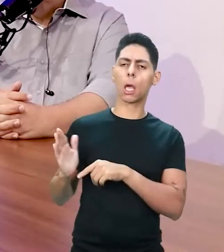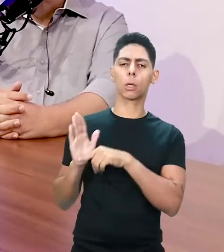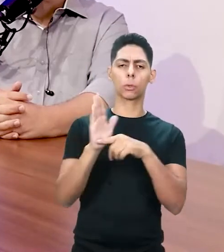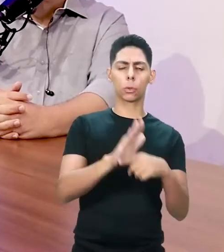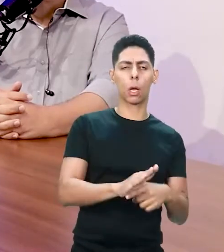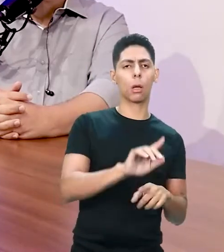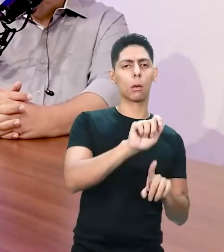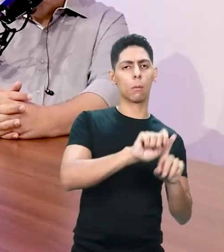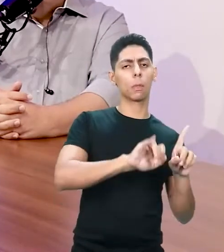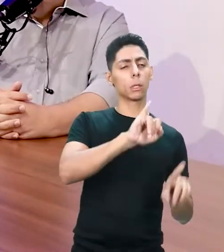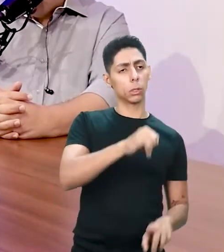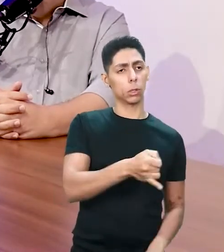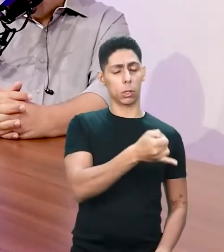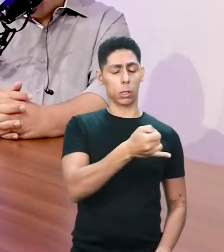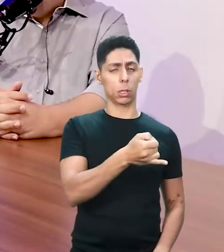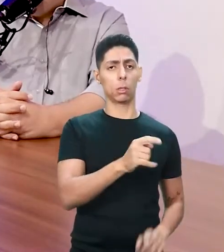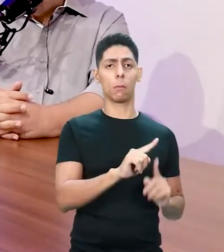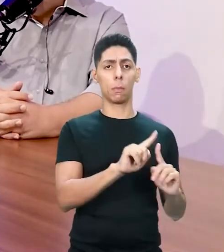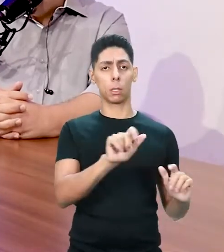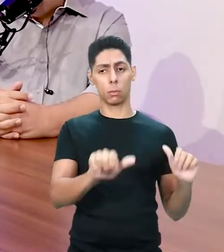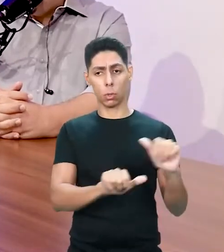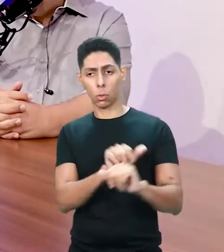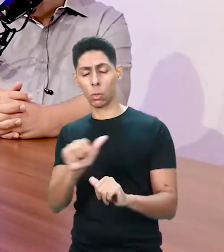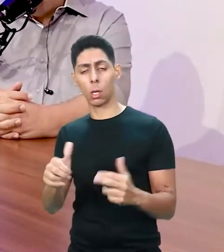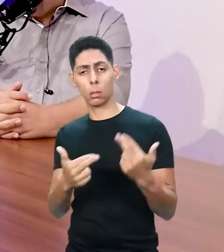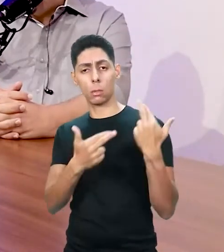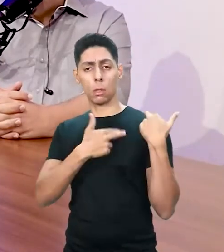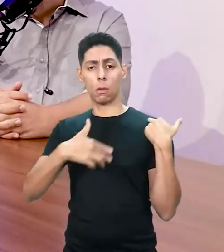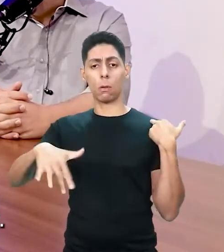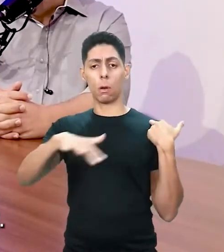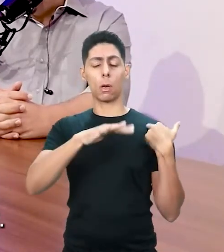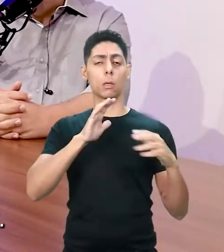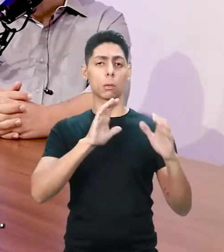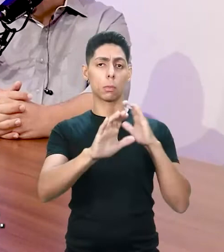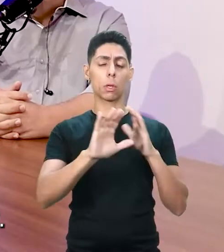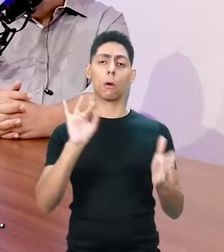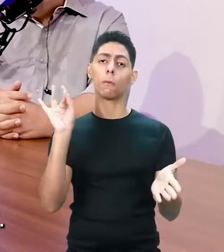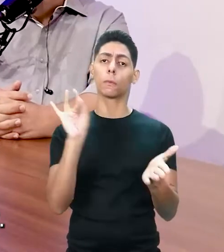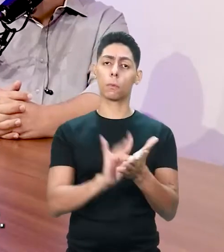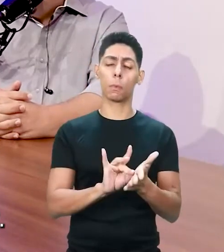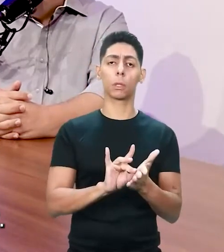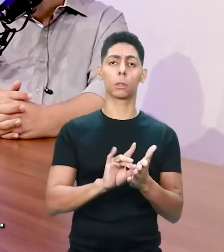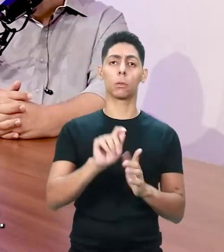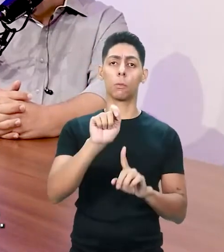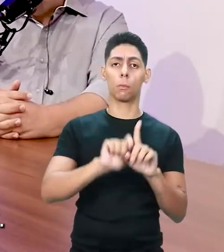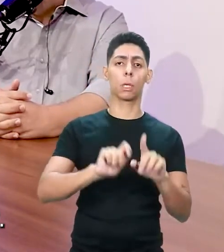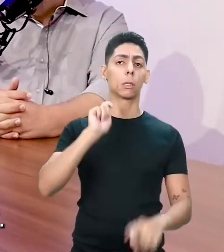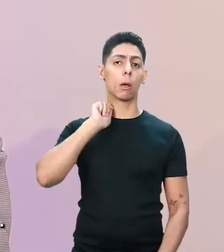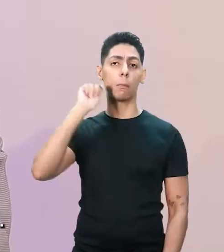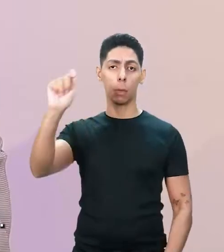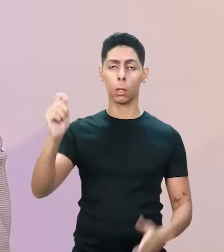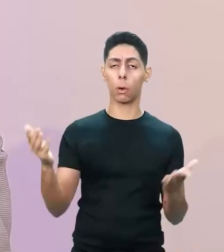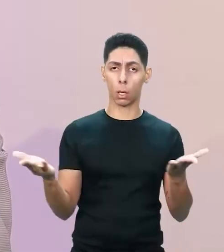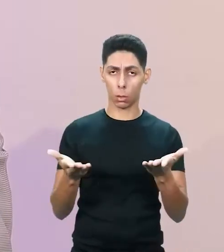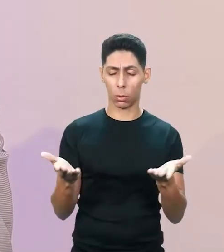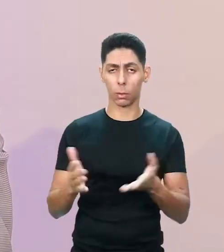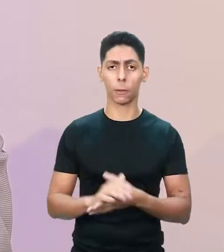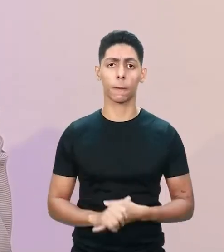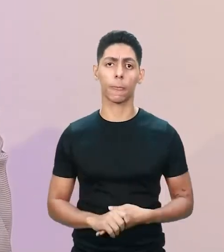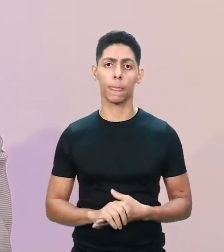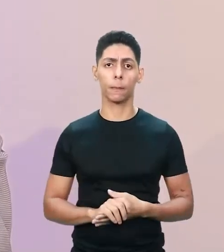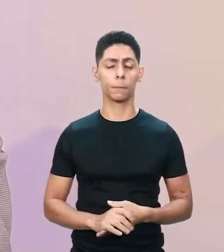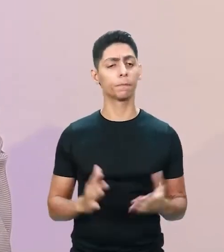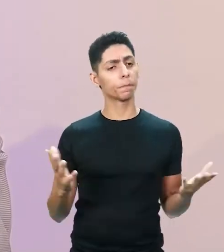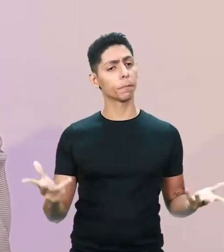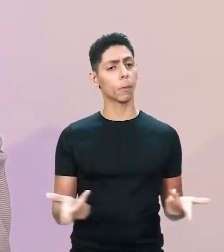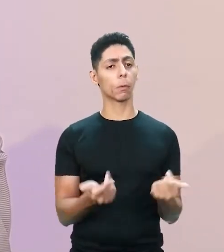janeiro, mas me tornei responsável pela área de comunicação da ULAC oficialmente em abril deste ano de 2022. Maravilha.